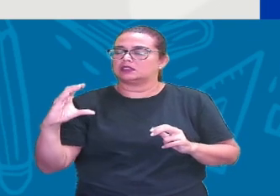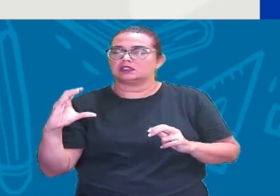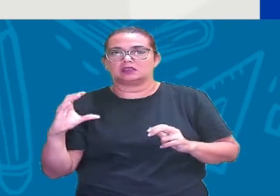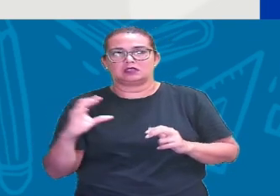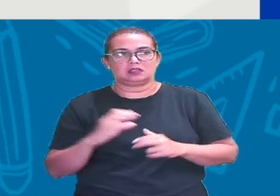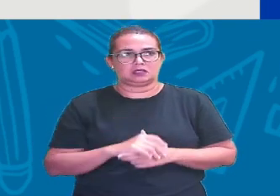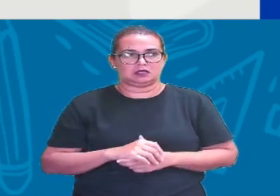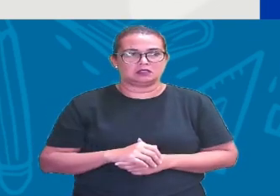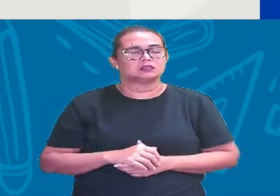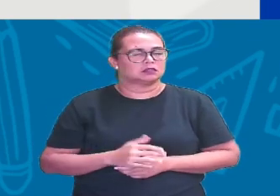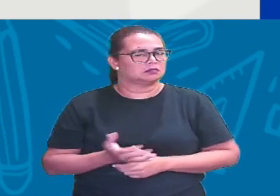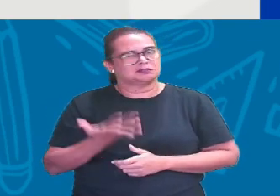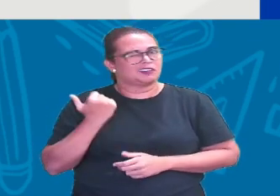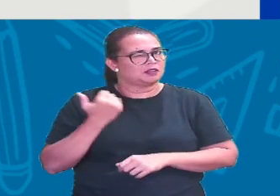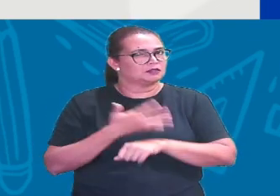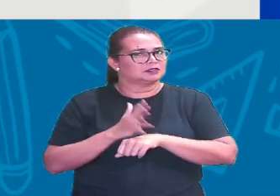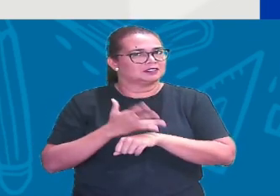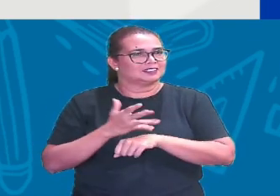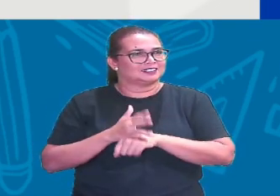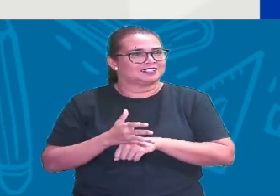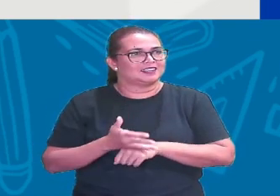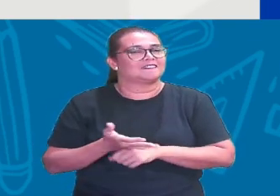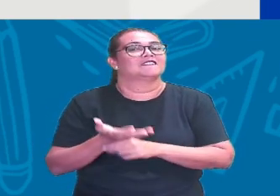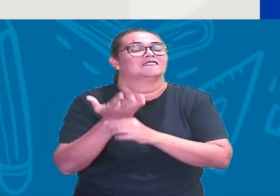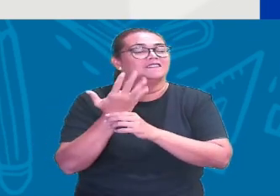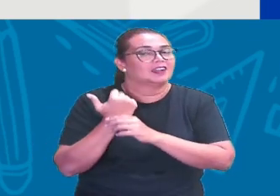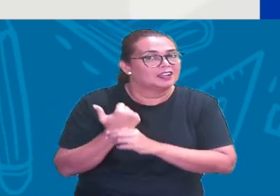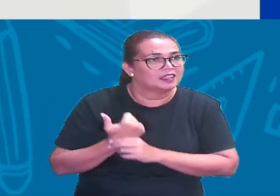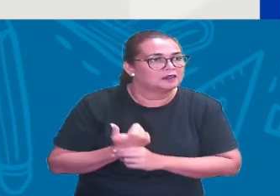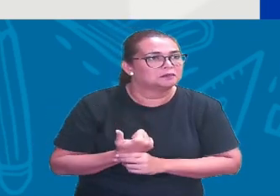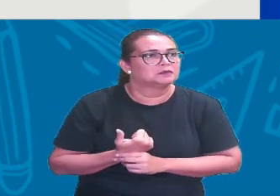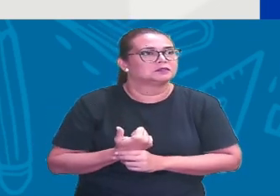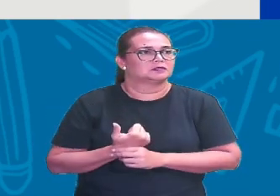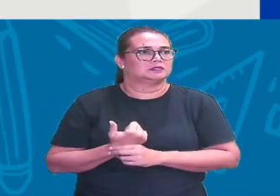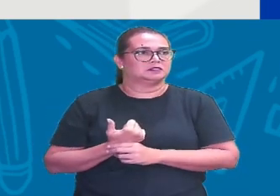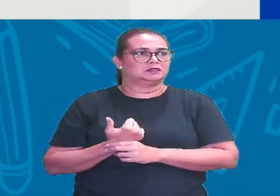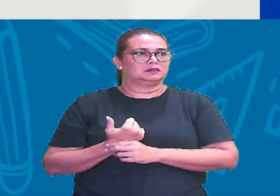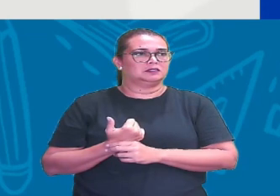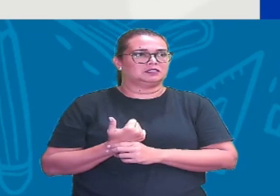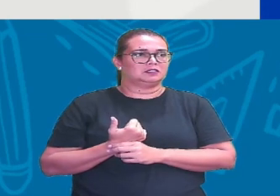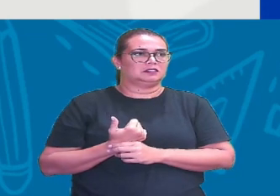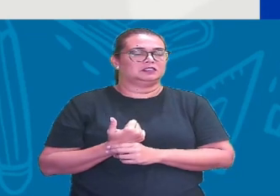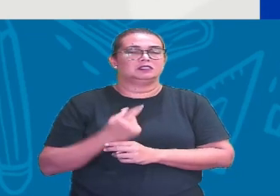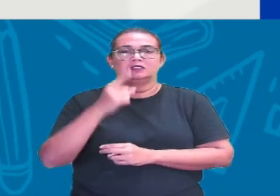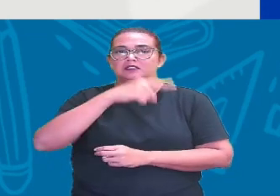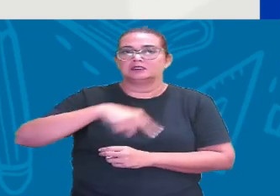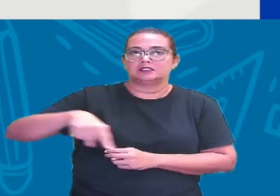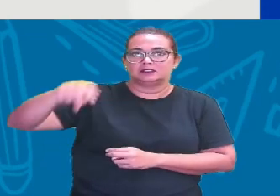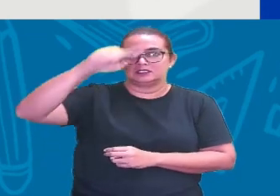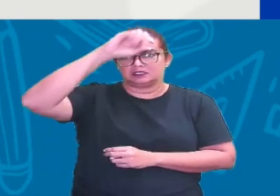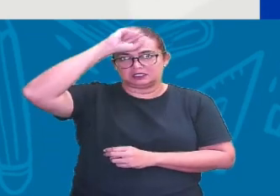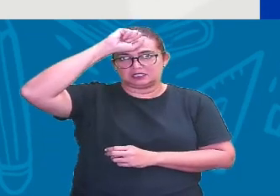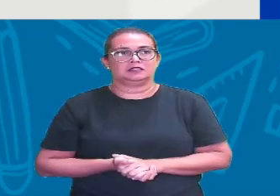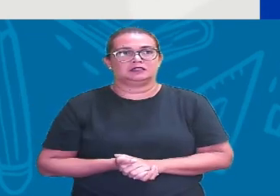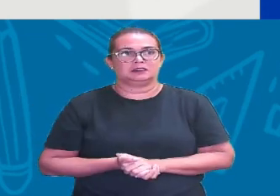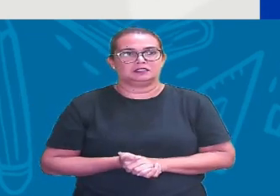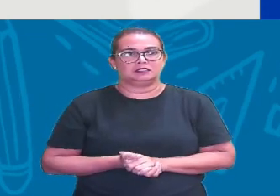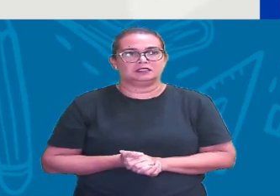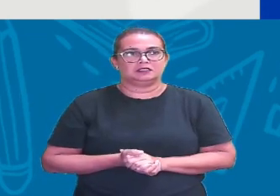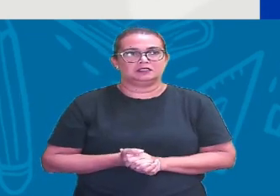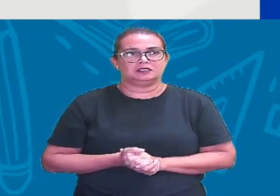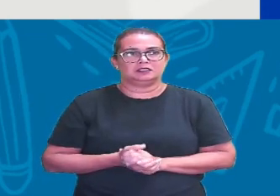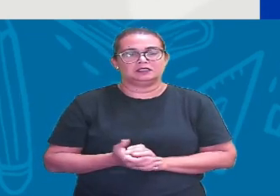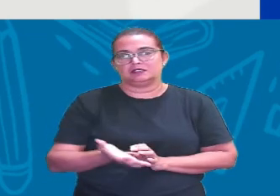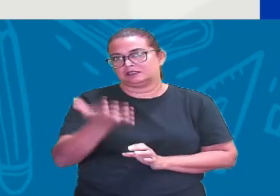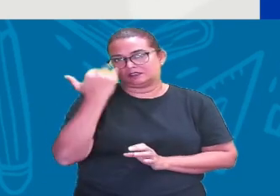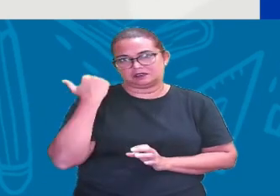Então, vamos praticar? Vamos! Vamos praticar e vamos aprender! Então,